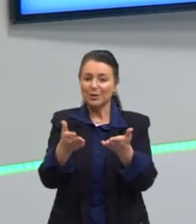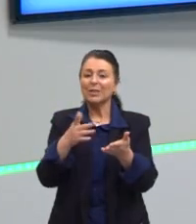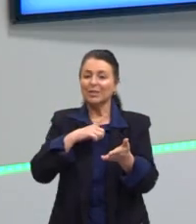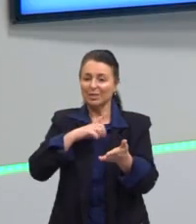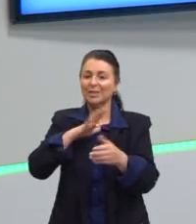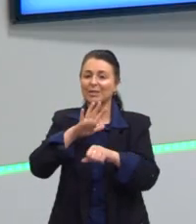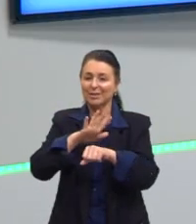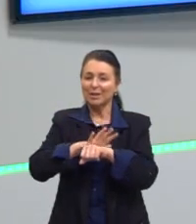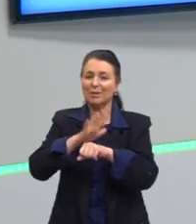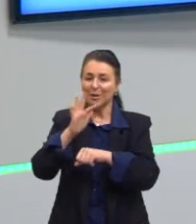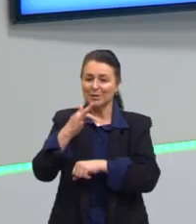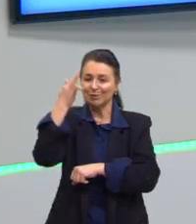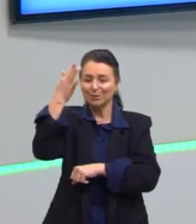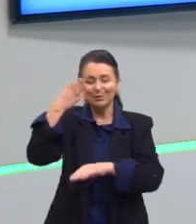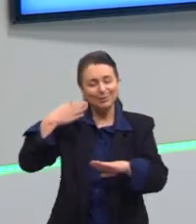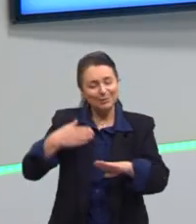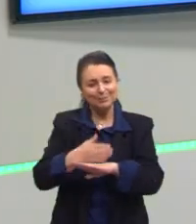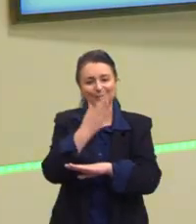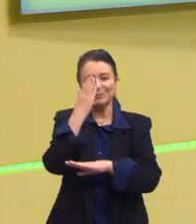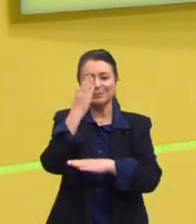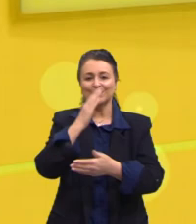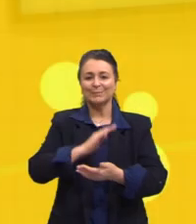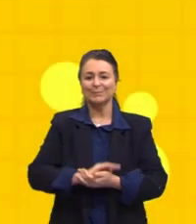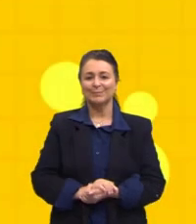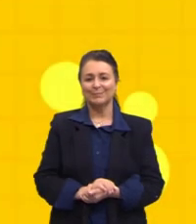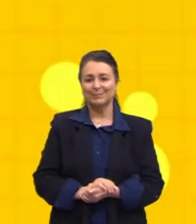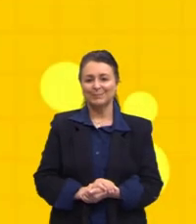muito mais por aí partiu passar